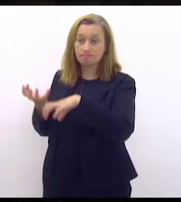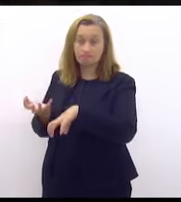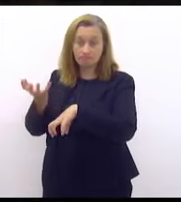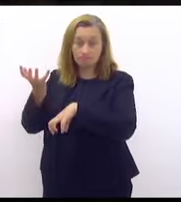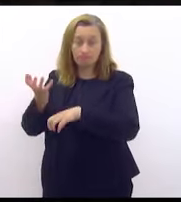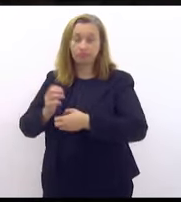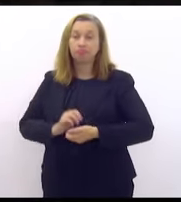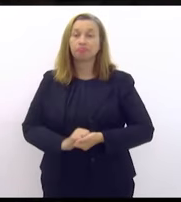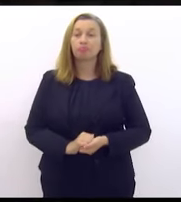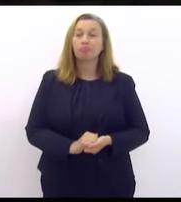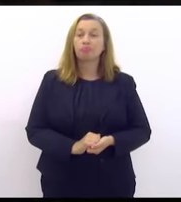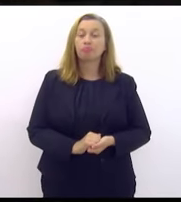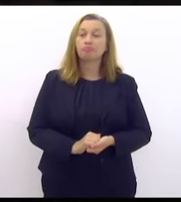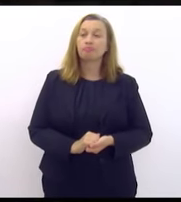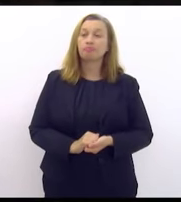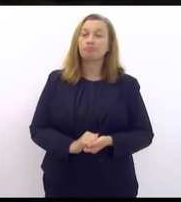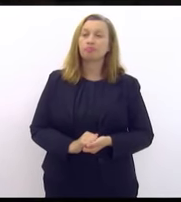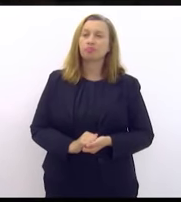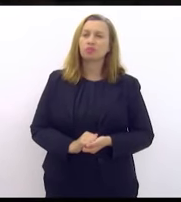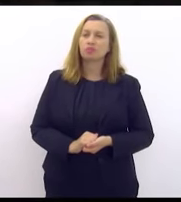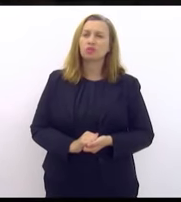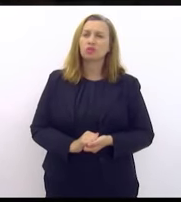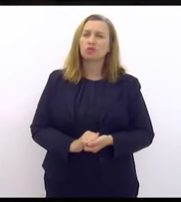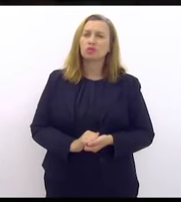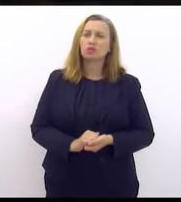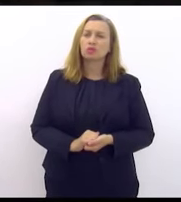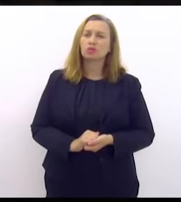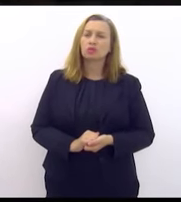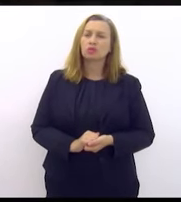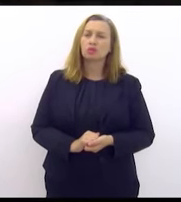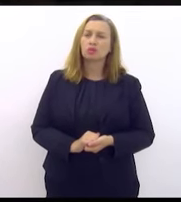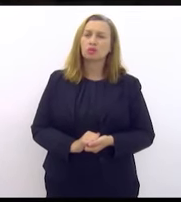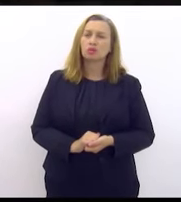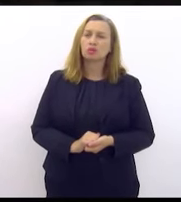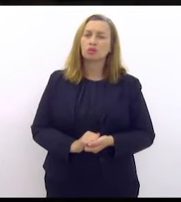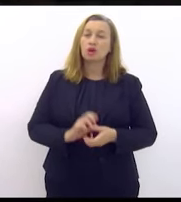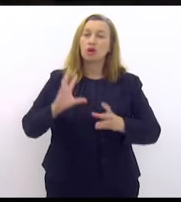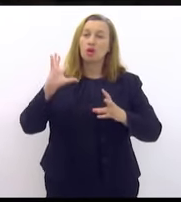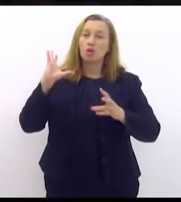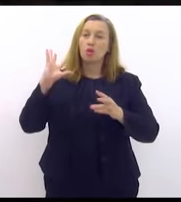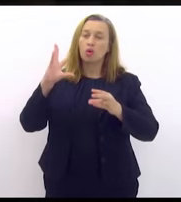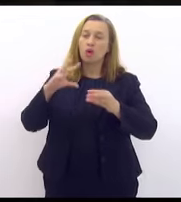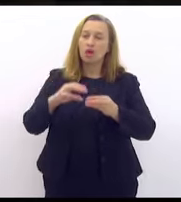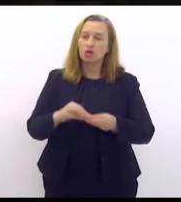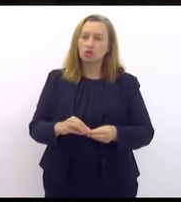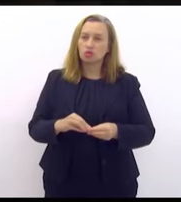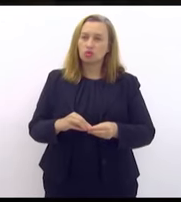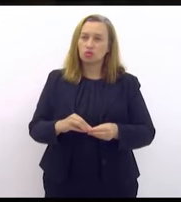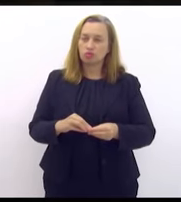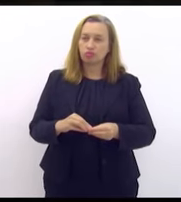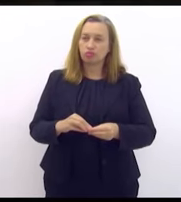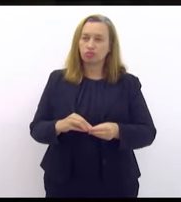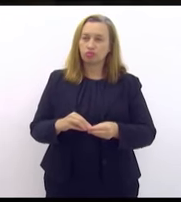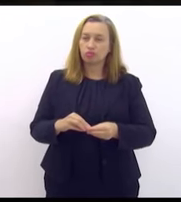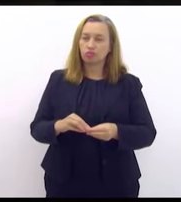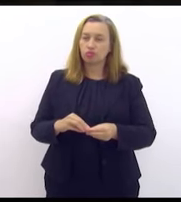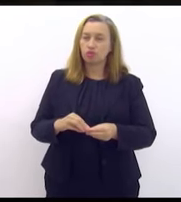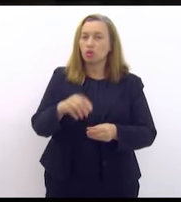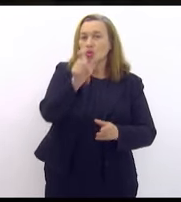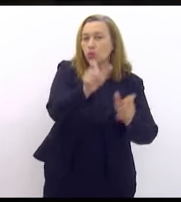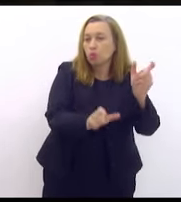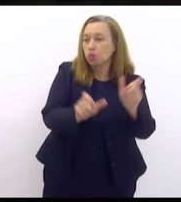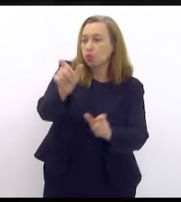Nacional, a definição de devedor quanto mais. Porque, enquanto não se definir o